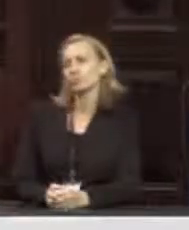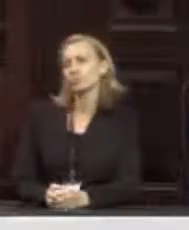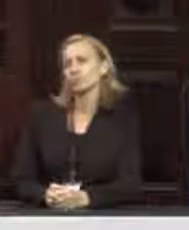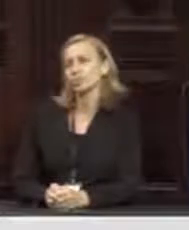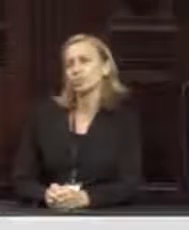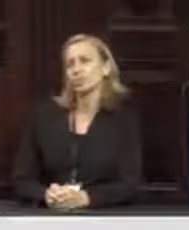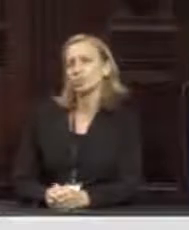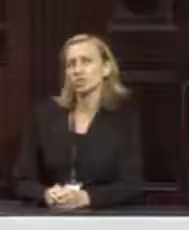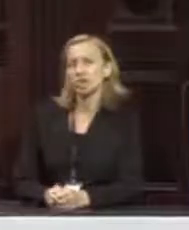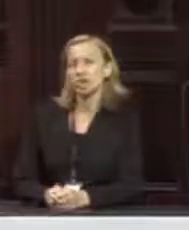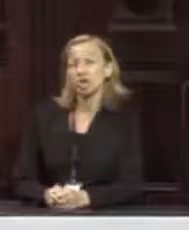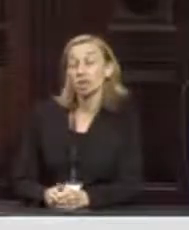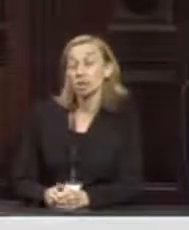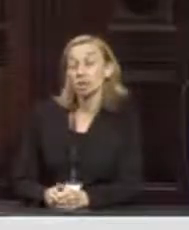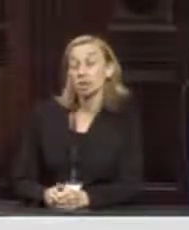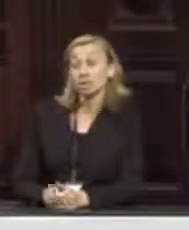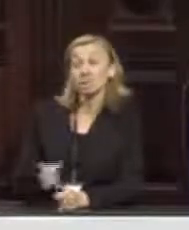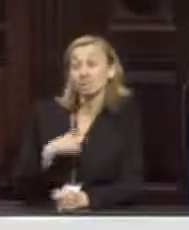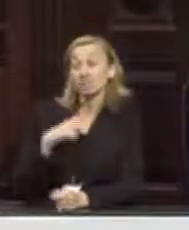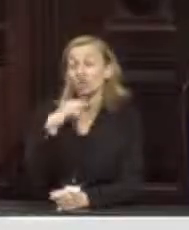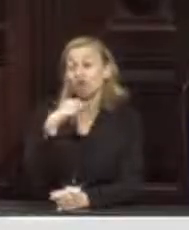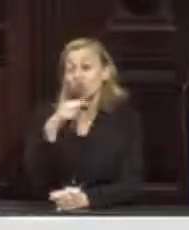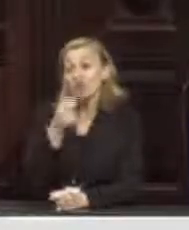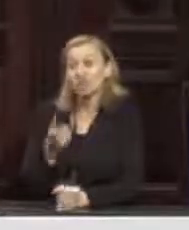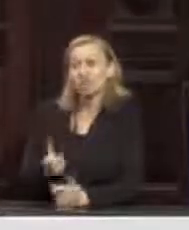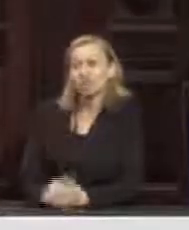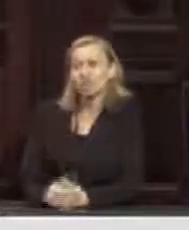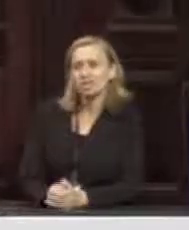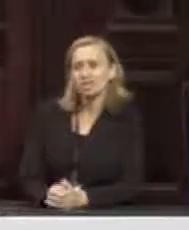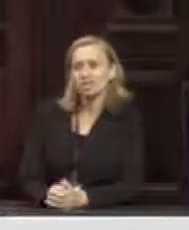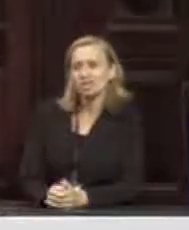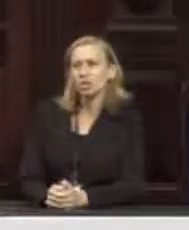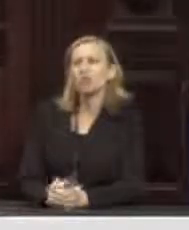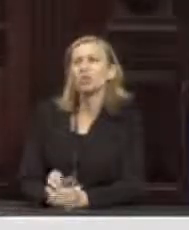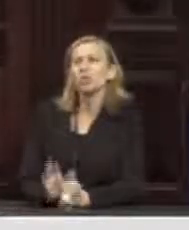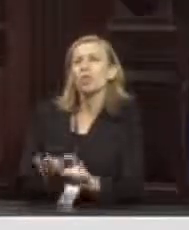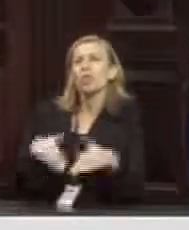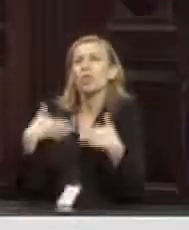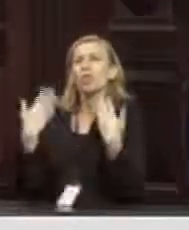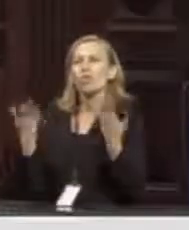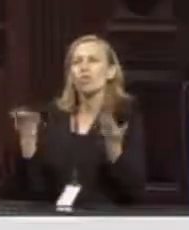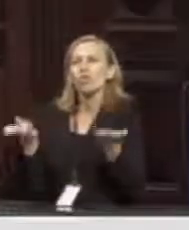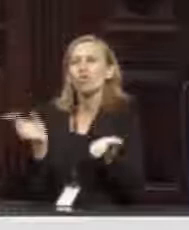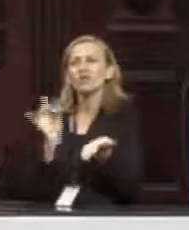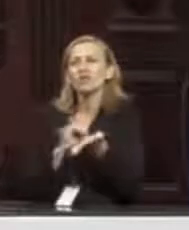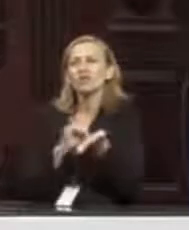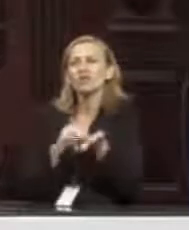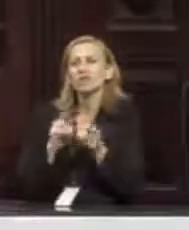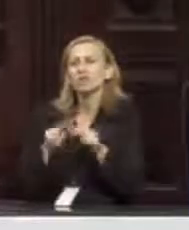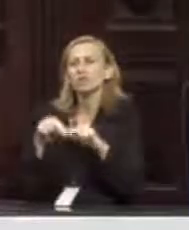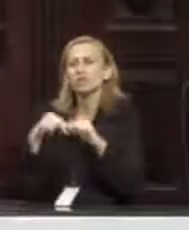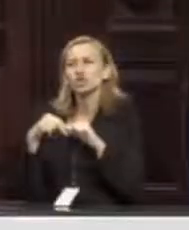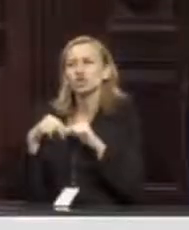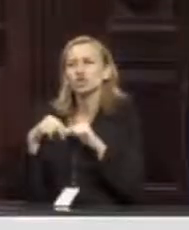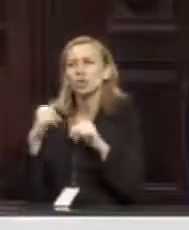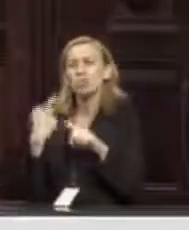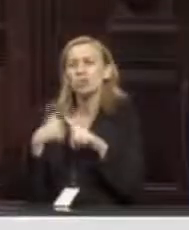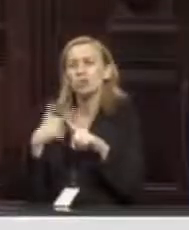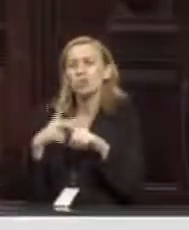em dúvida do verdadeiro propósito, porque não nos apresenta